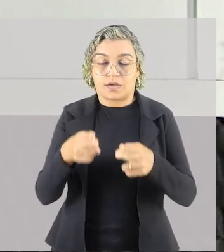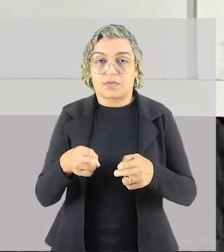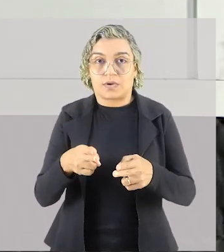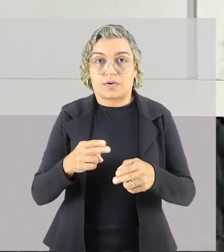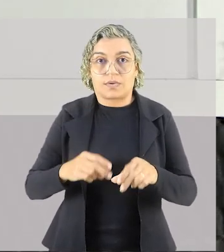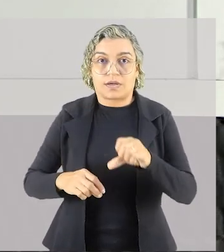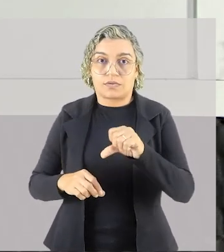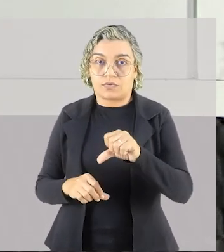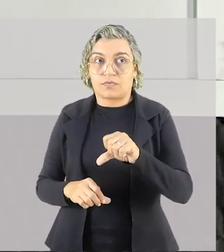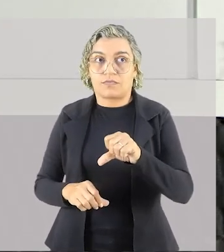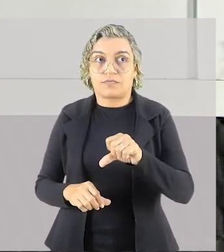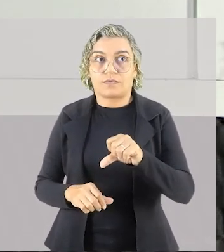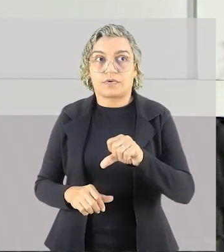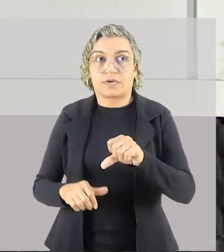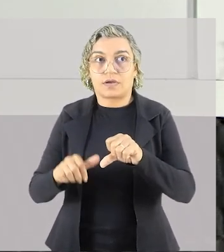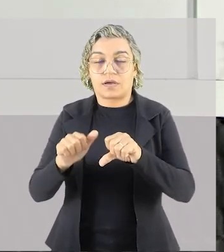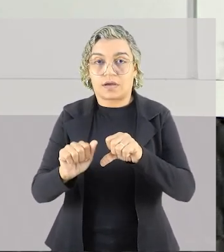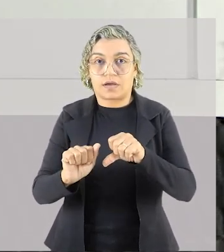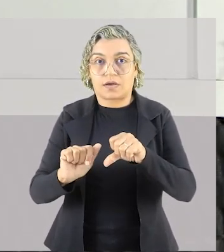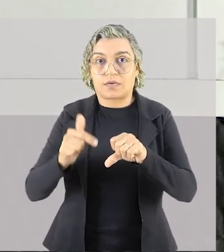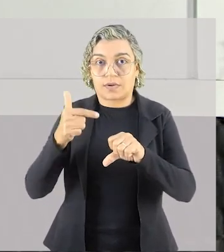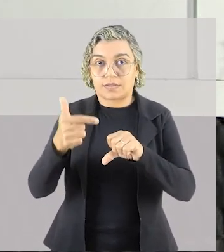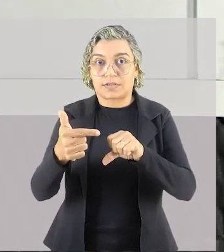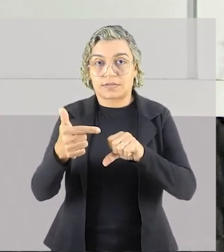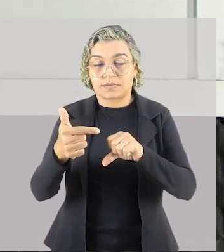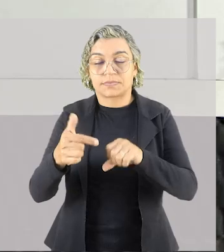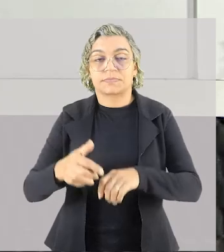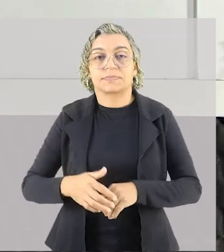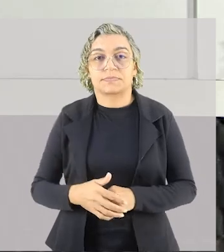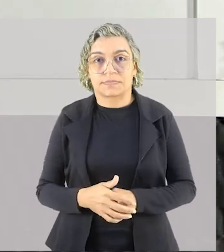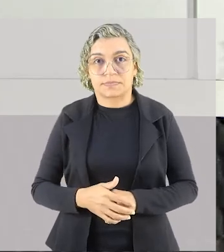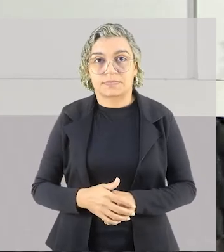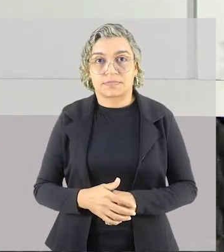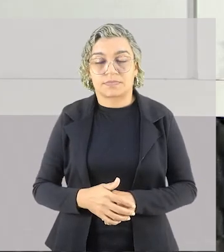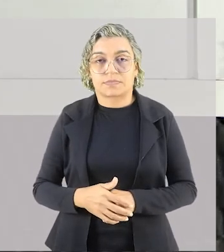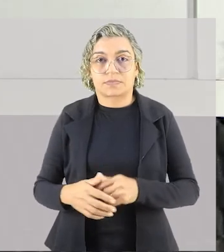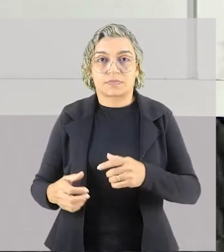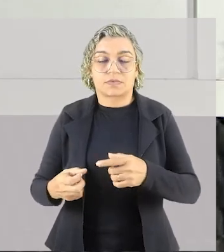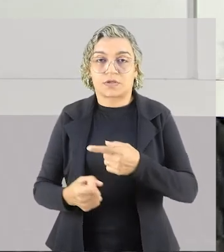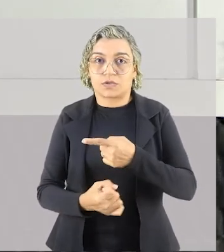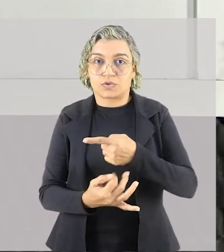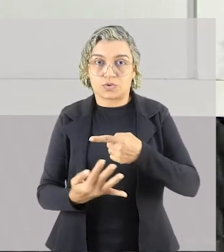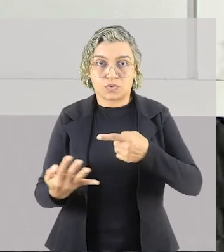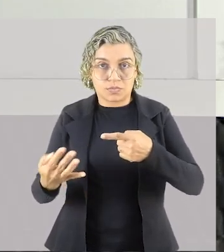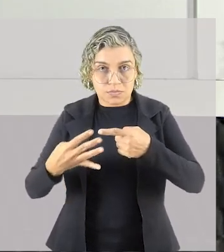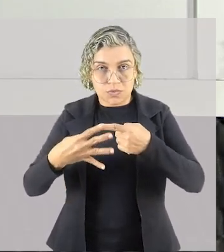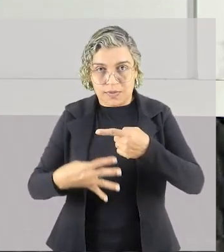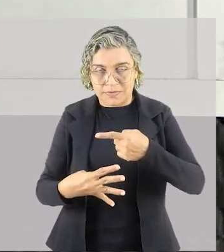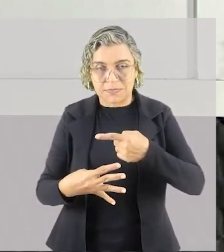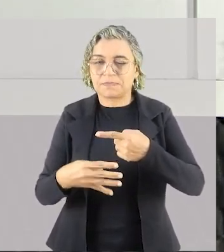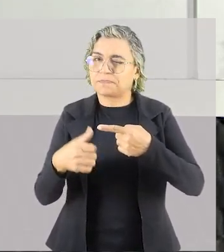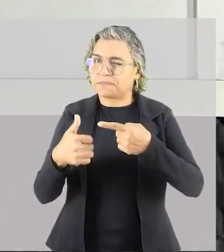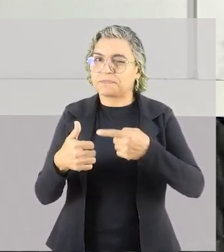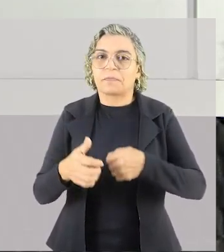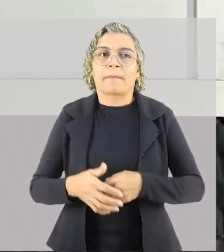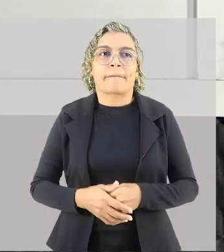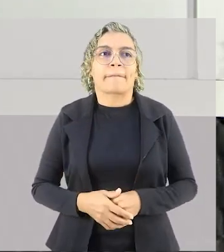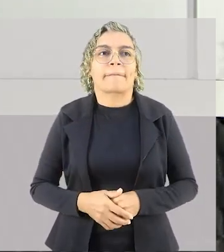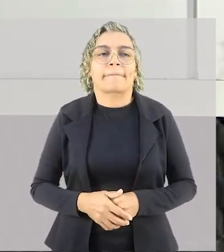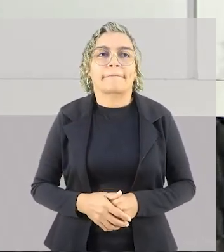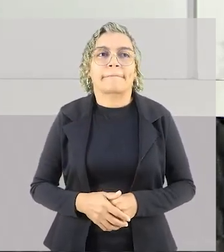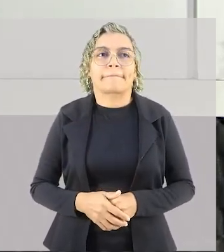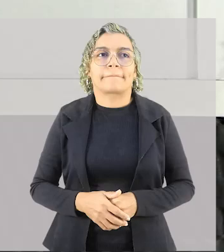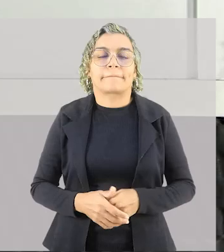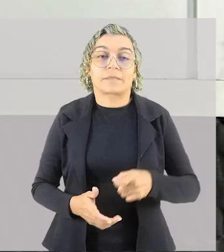a 9 ao quadrado sobre 4. Beleza?